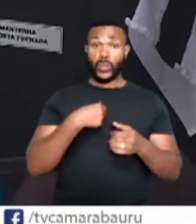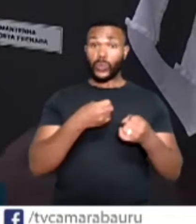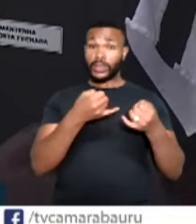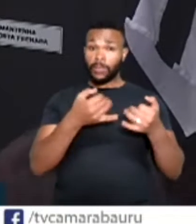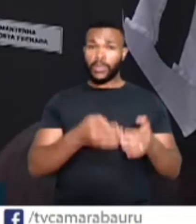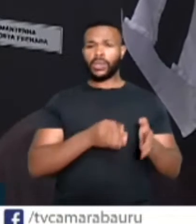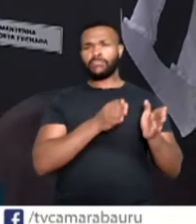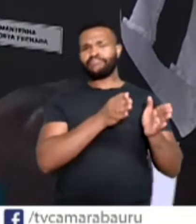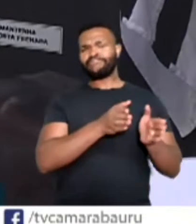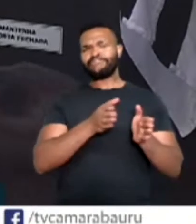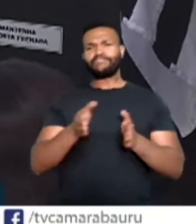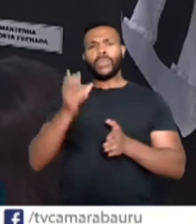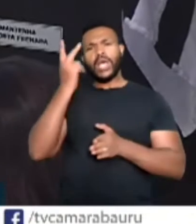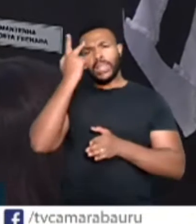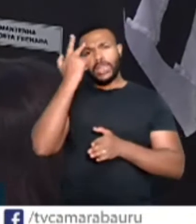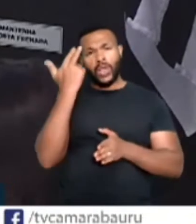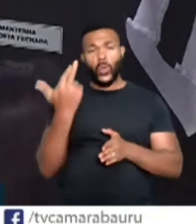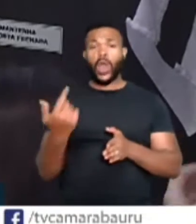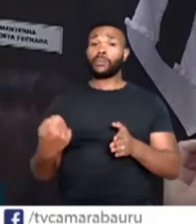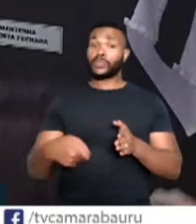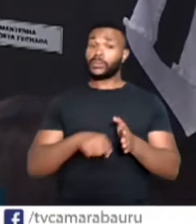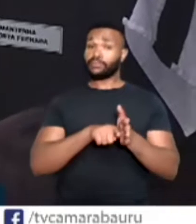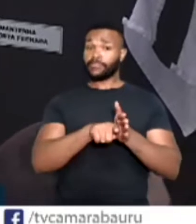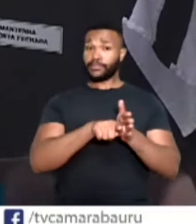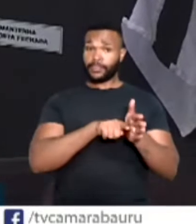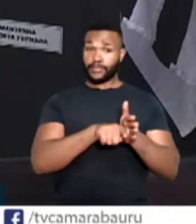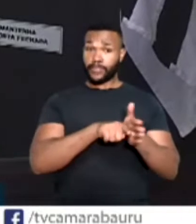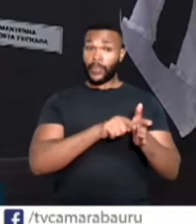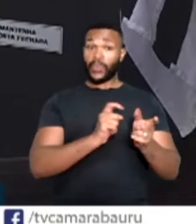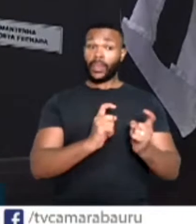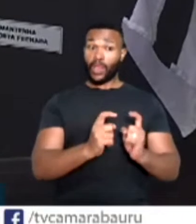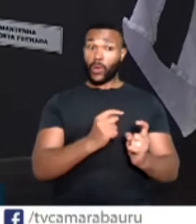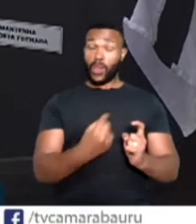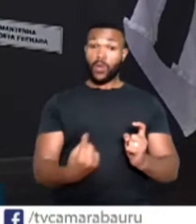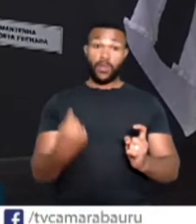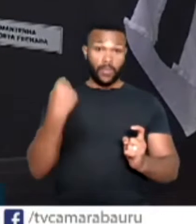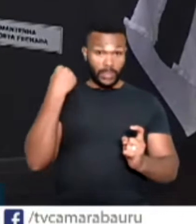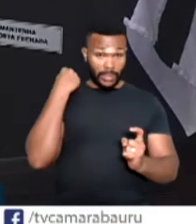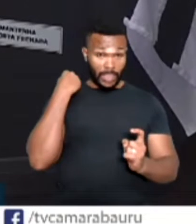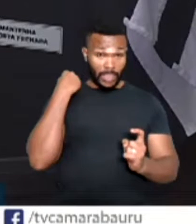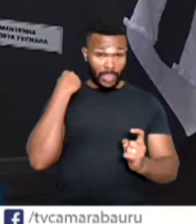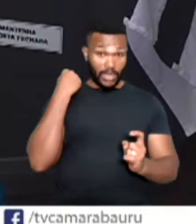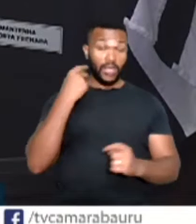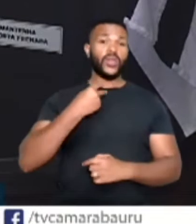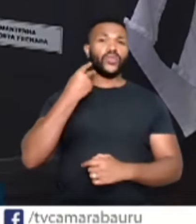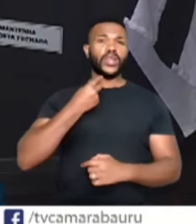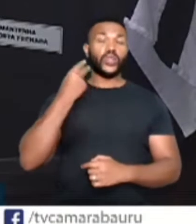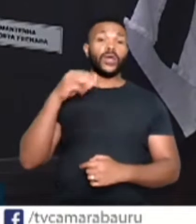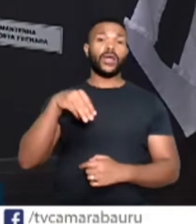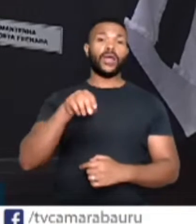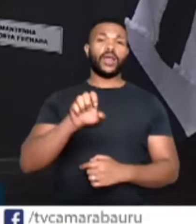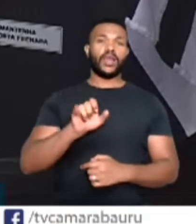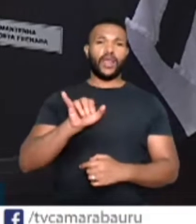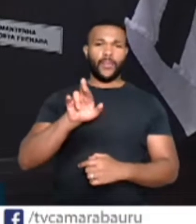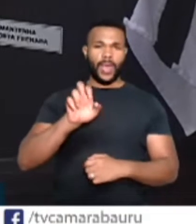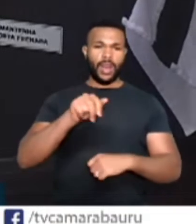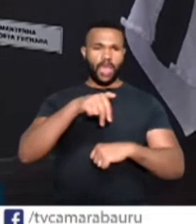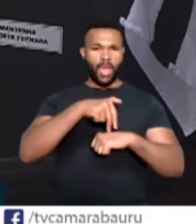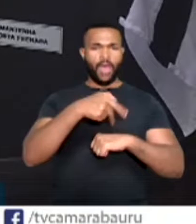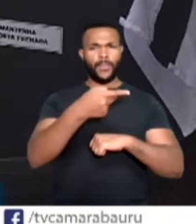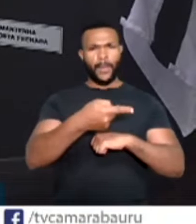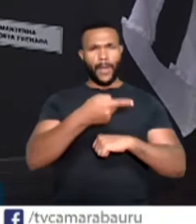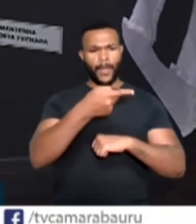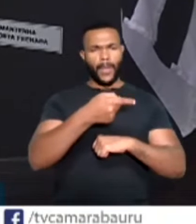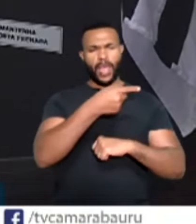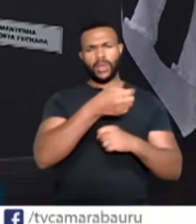apurada. Já na sessão passada, o nobre colega vereador Meira, no uso da tribuna, deixou claro a